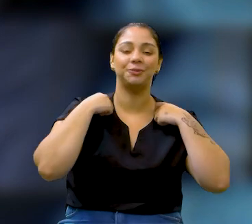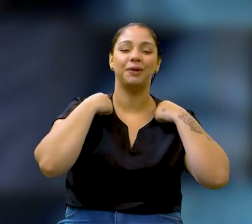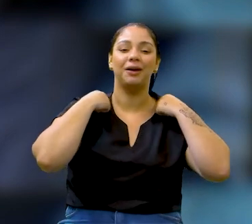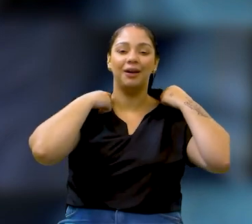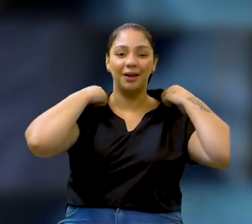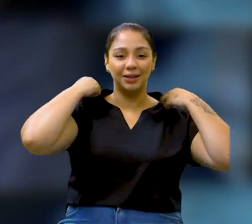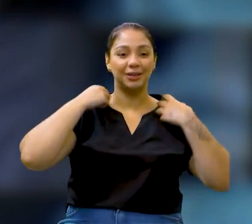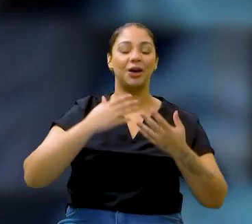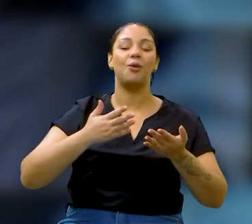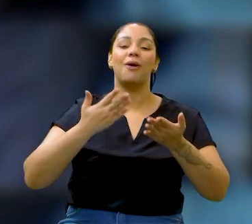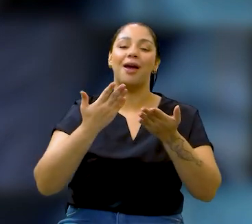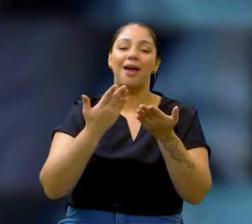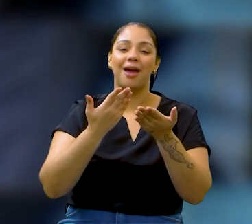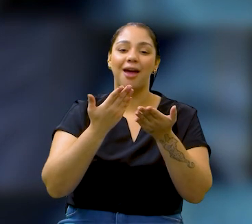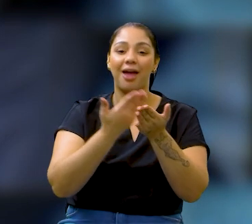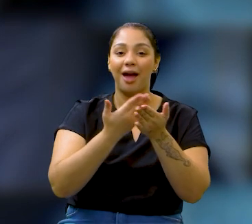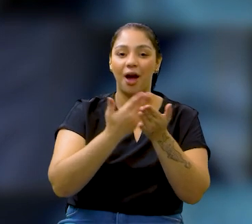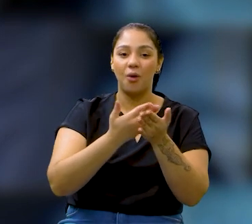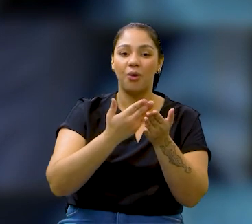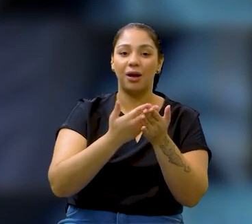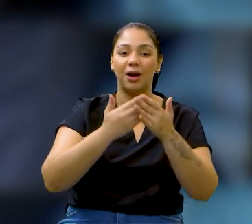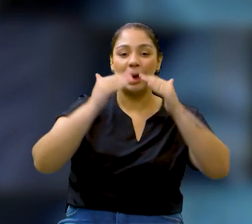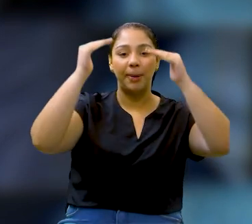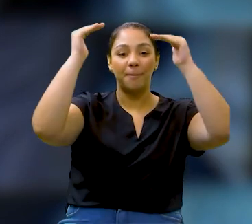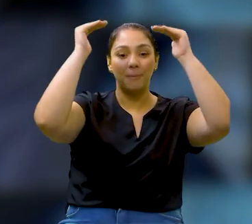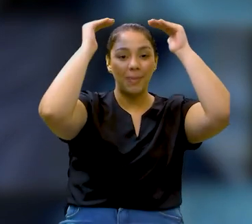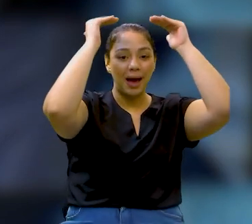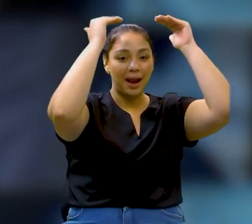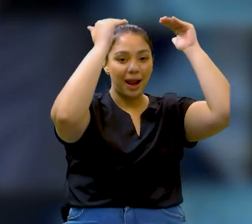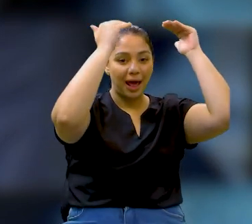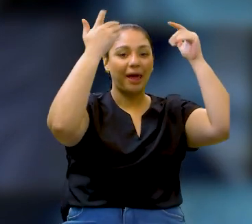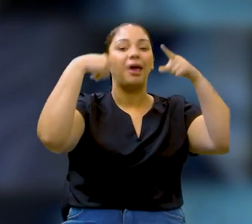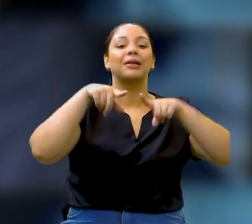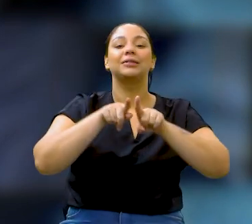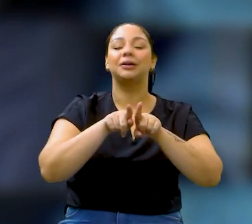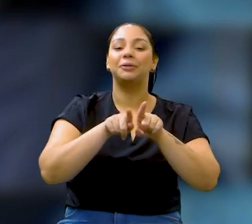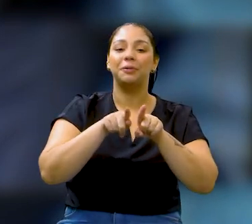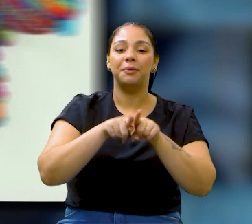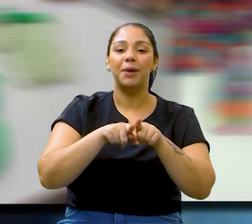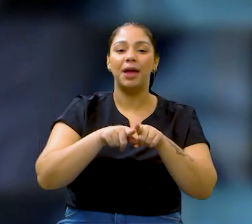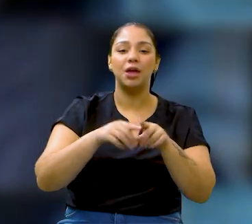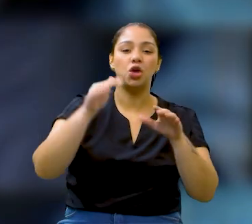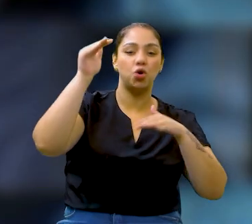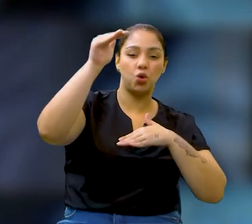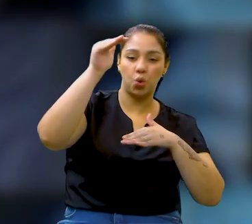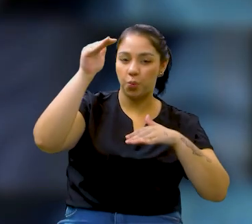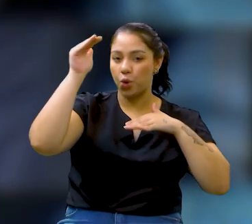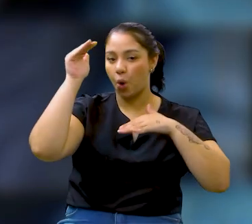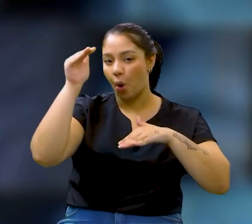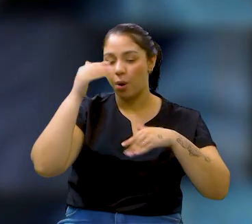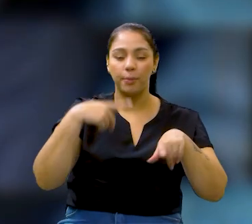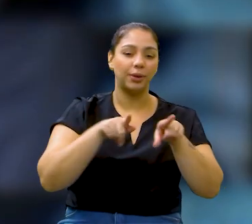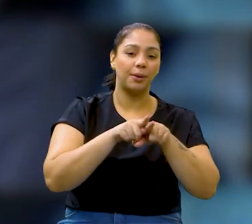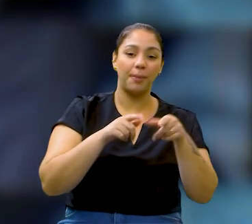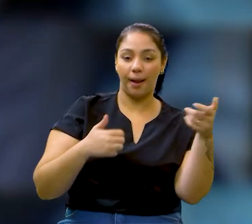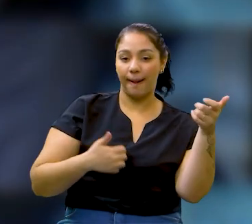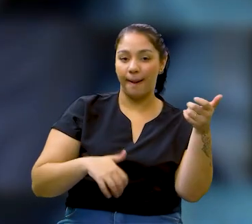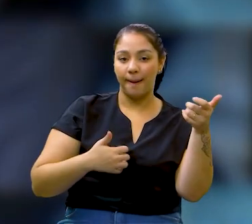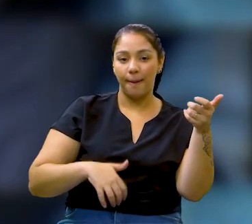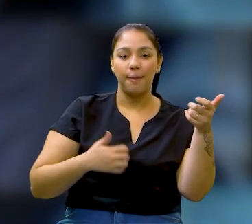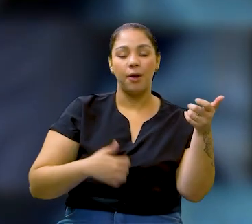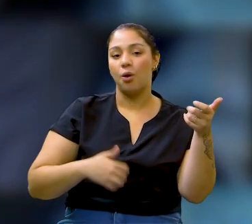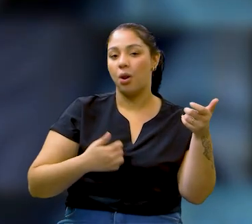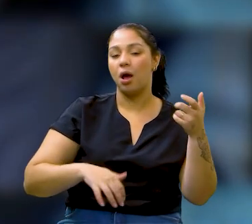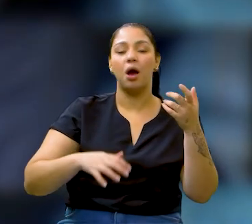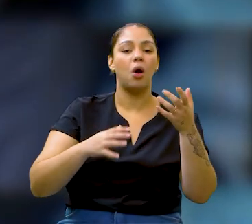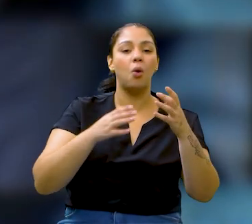gente oferece aula de hip hop, de balé, de musicalização, de percussão, de violão